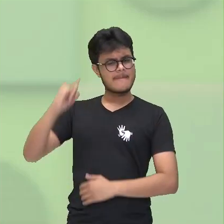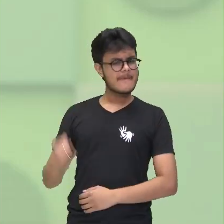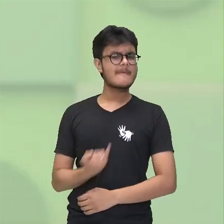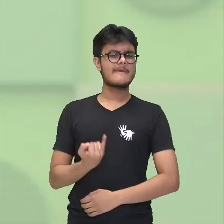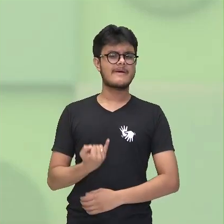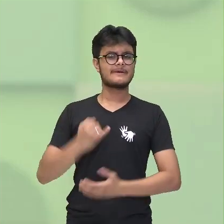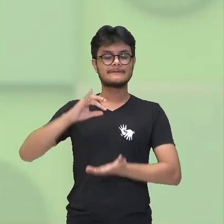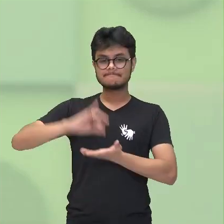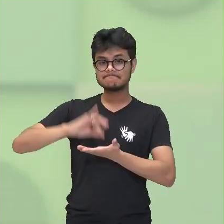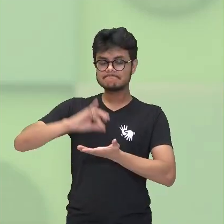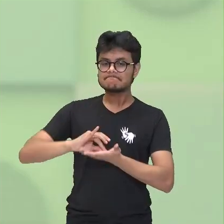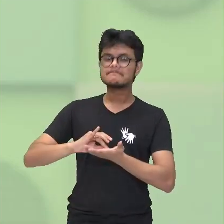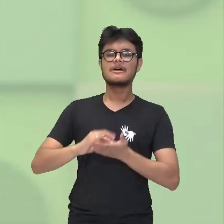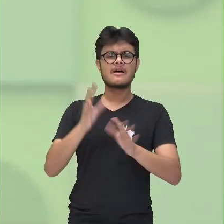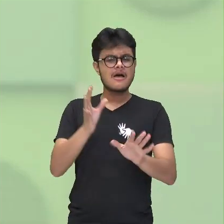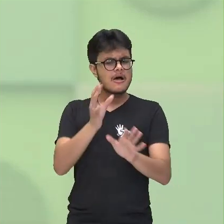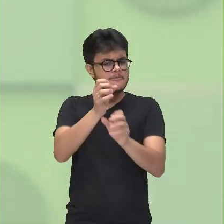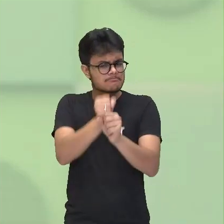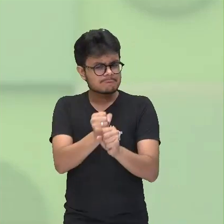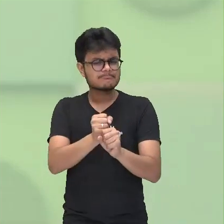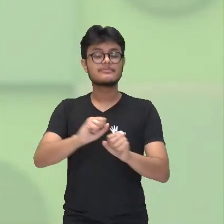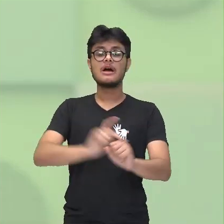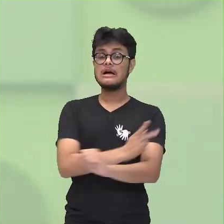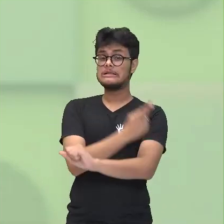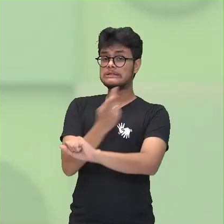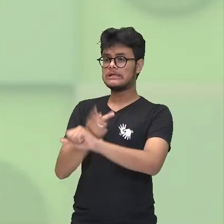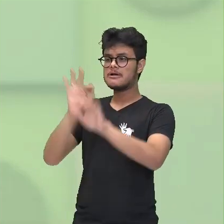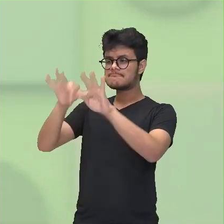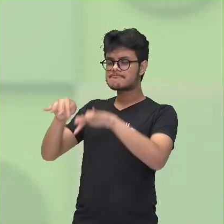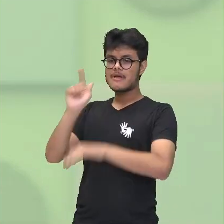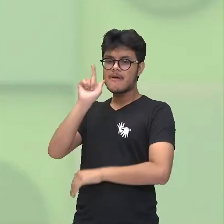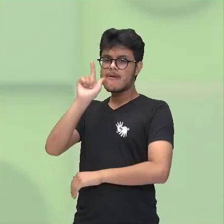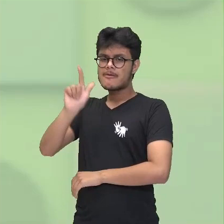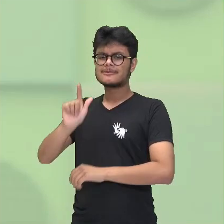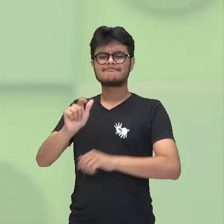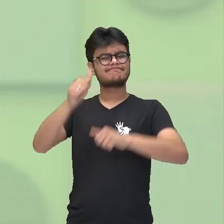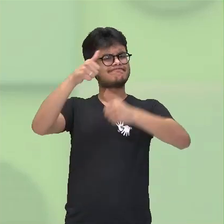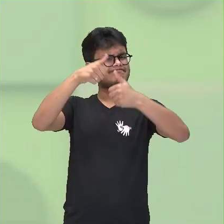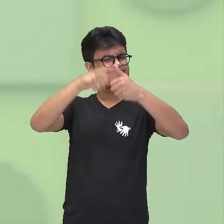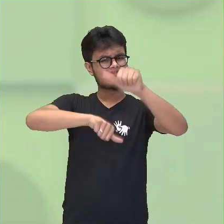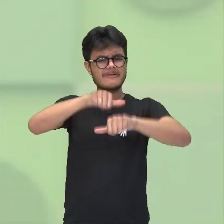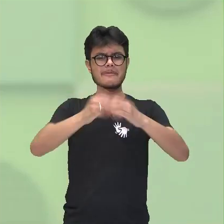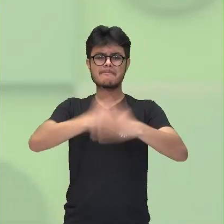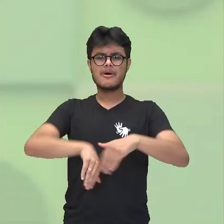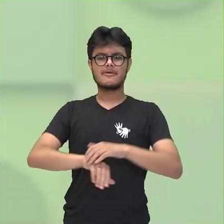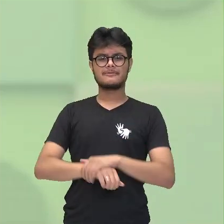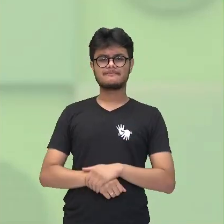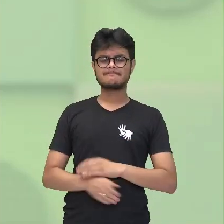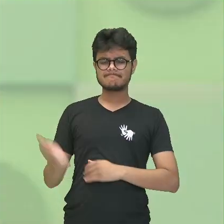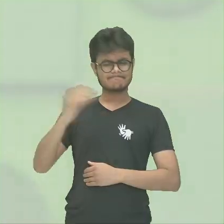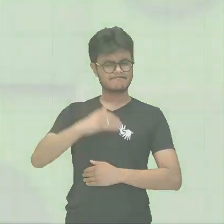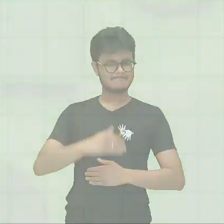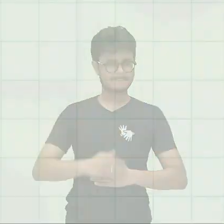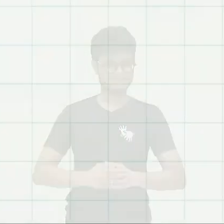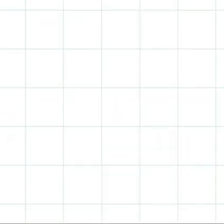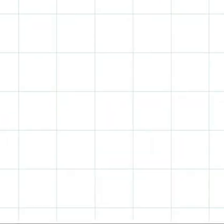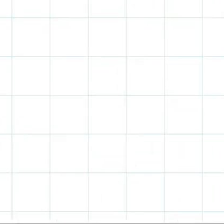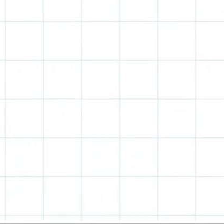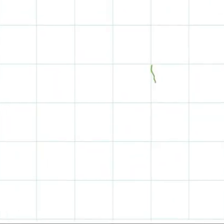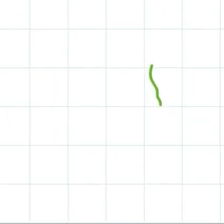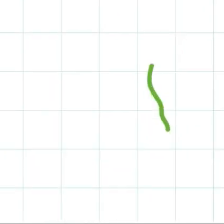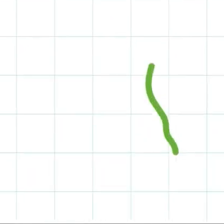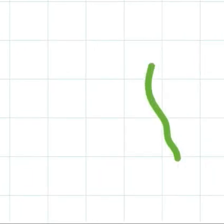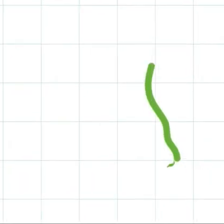momento aí da revisão para que no final a gente consiga fazer uma ótima avaliação. Vamos dar início.